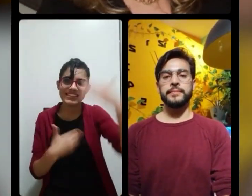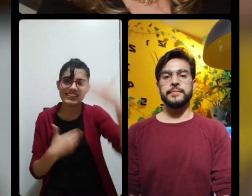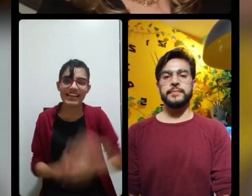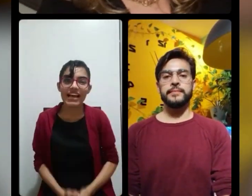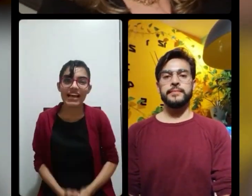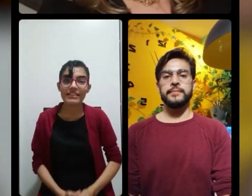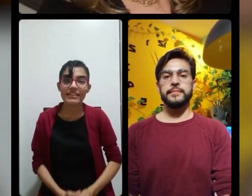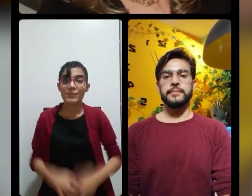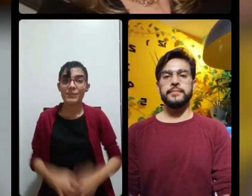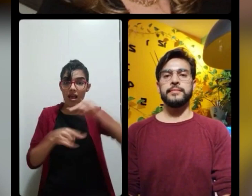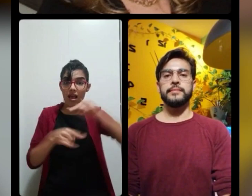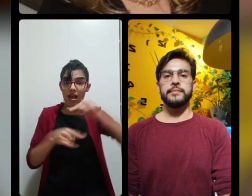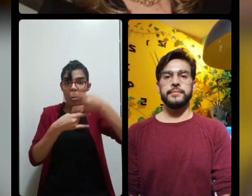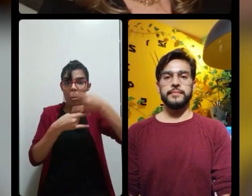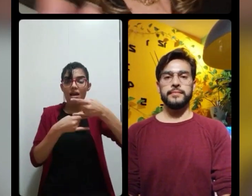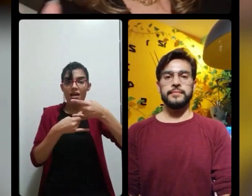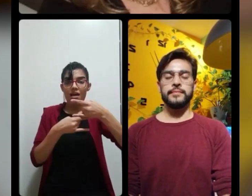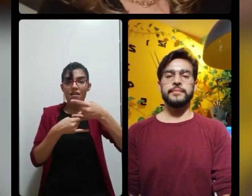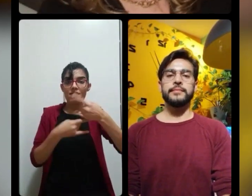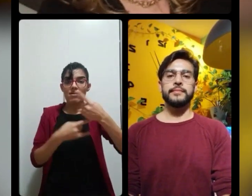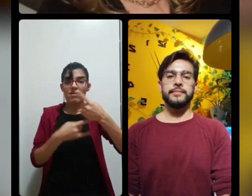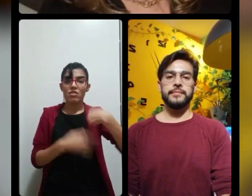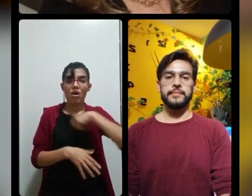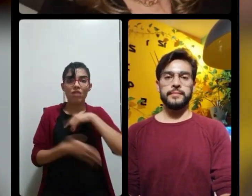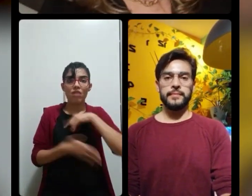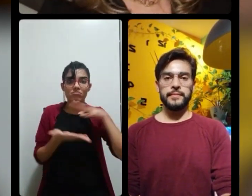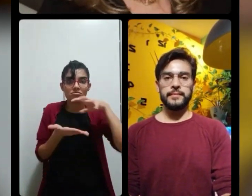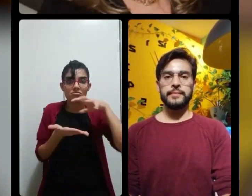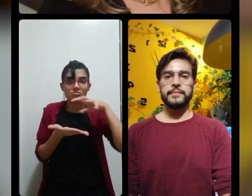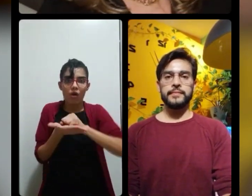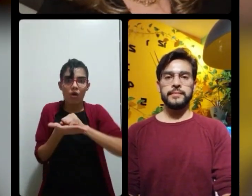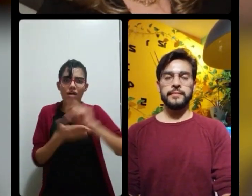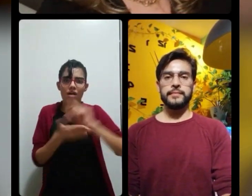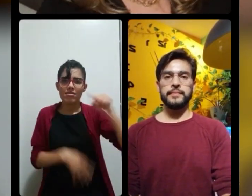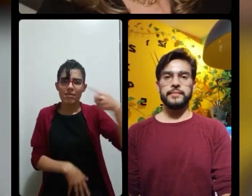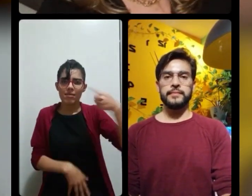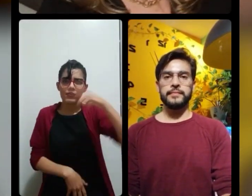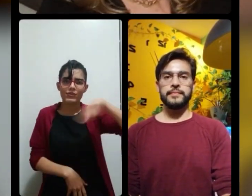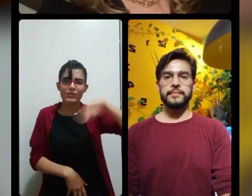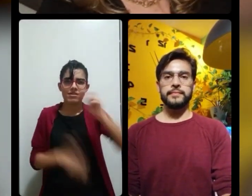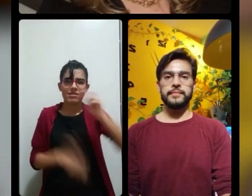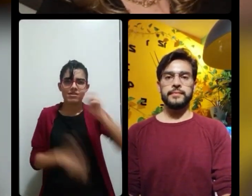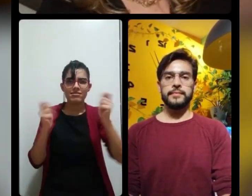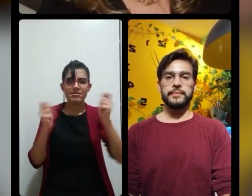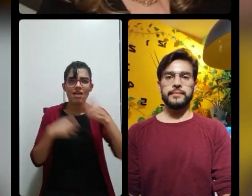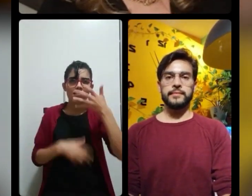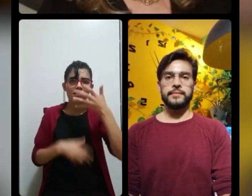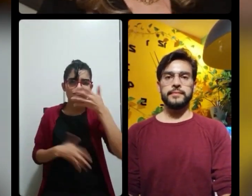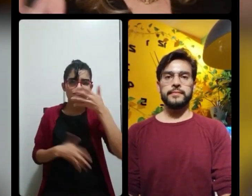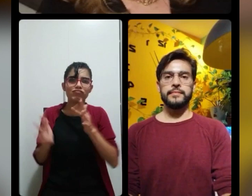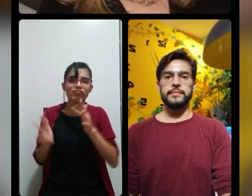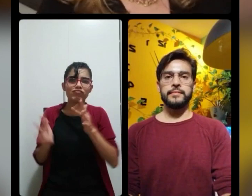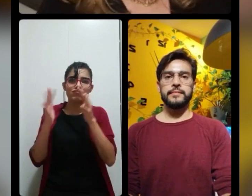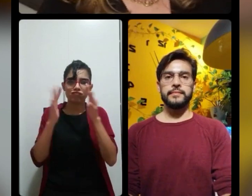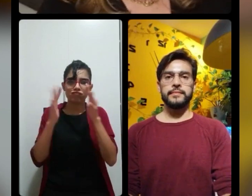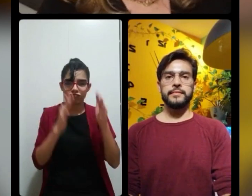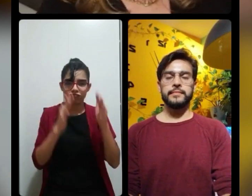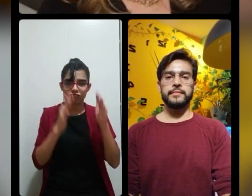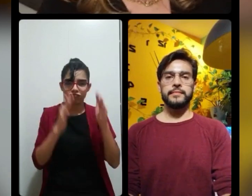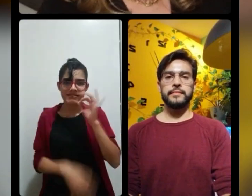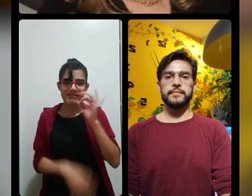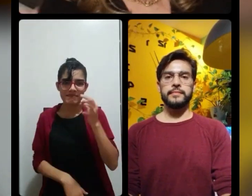perfil @verboeventos e depois vai ser salva também no perfil da Antologia Virtual. E a gente, em